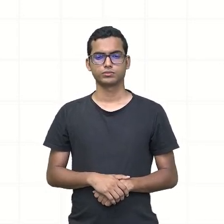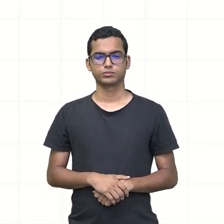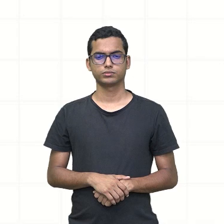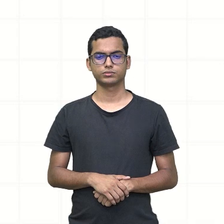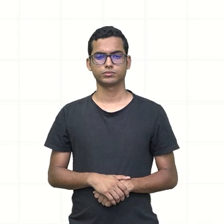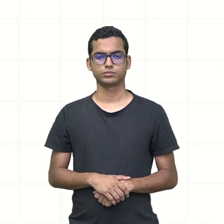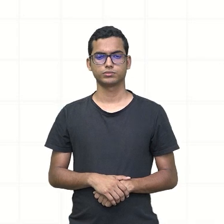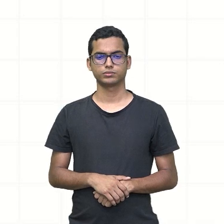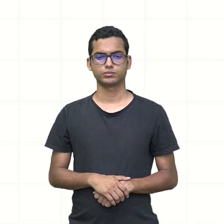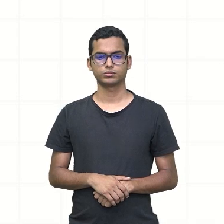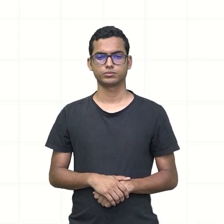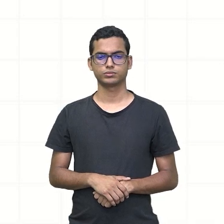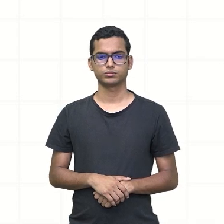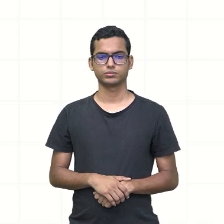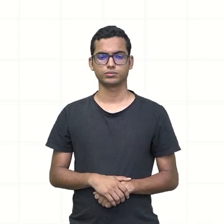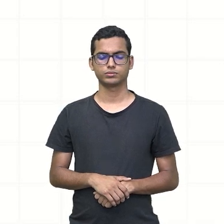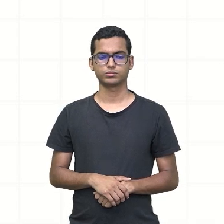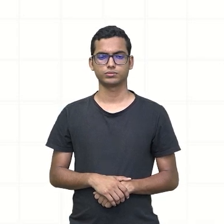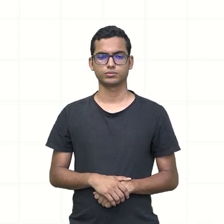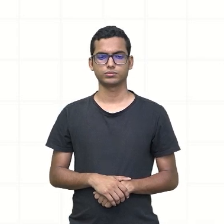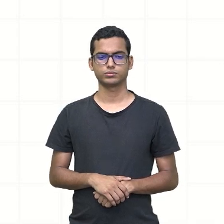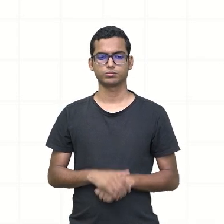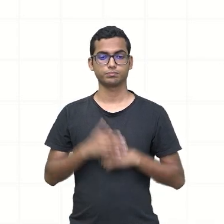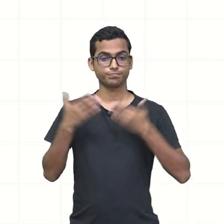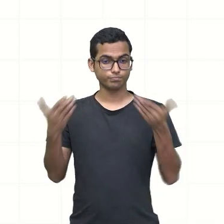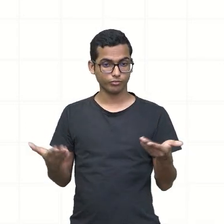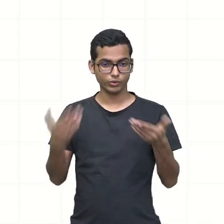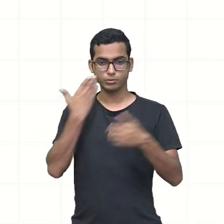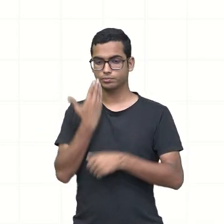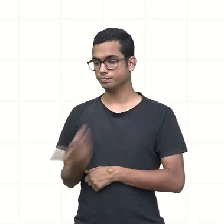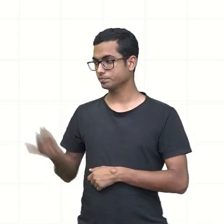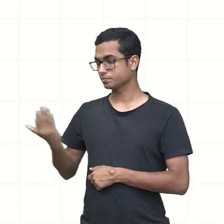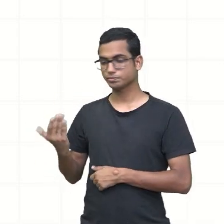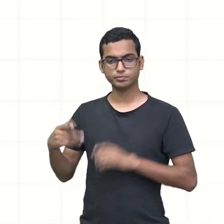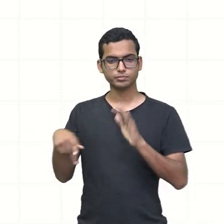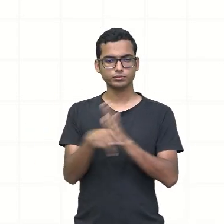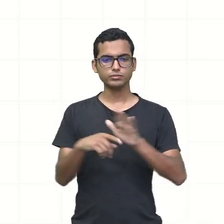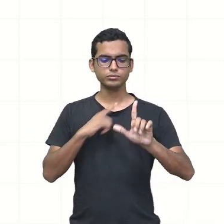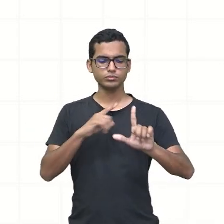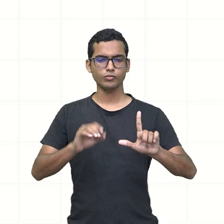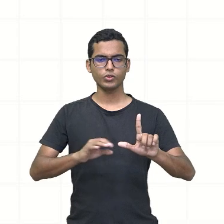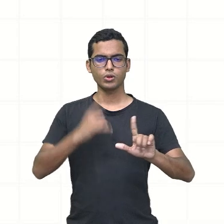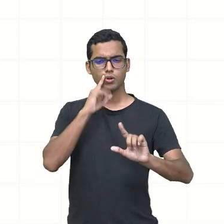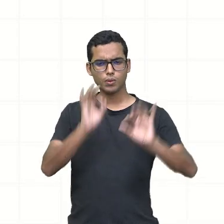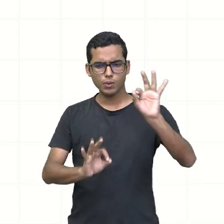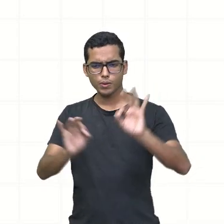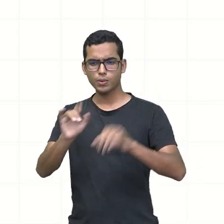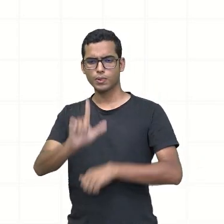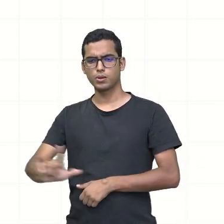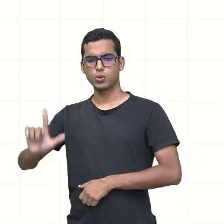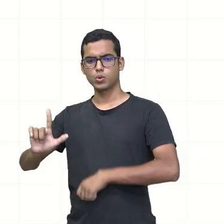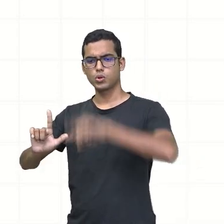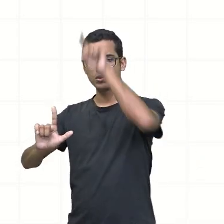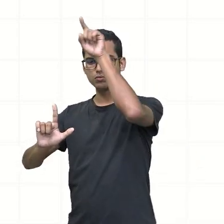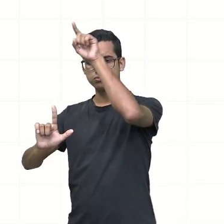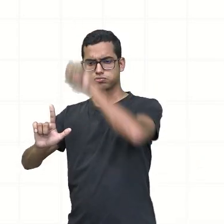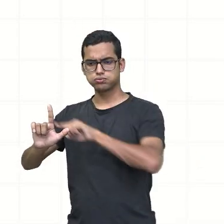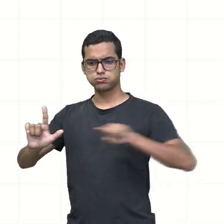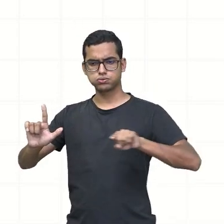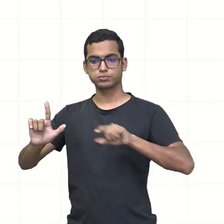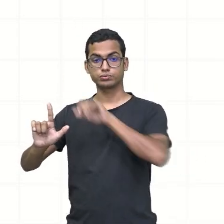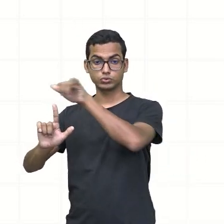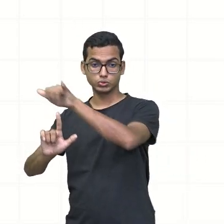2,4. Aqui, ó. Então, 2,4. Está aqui ele. Ponto A. O ponto B está